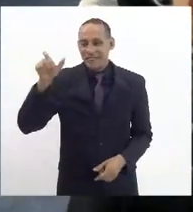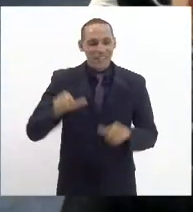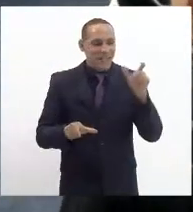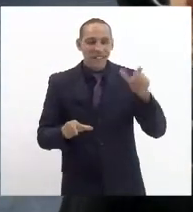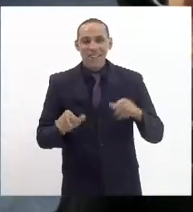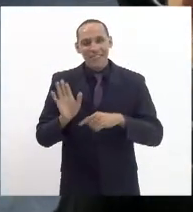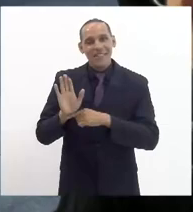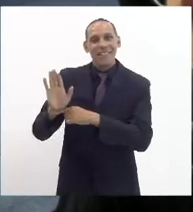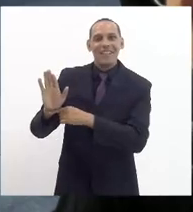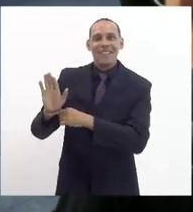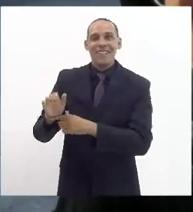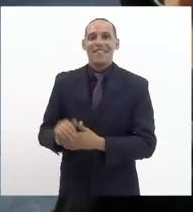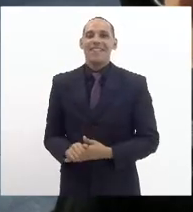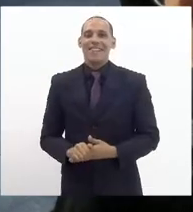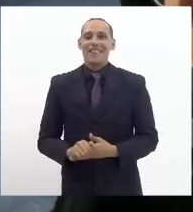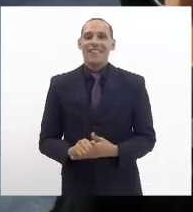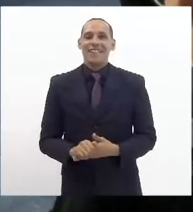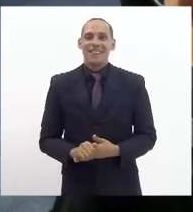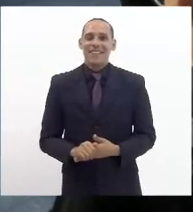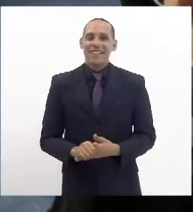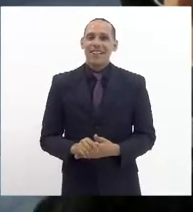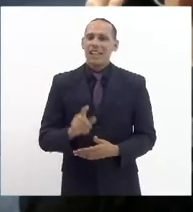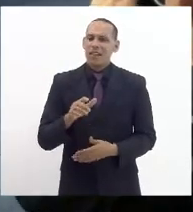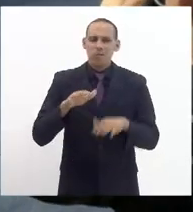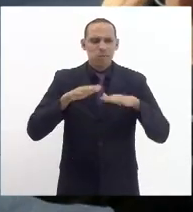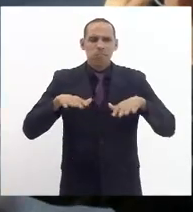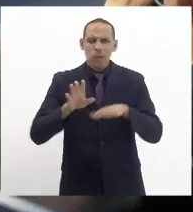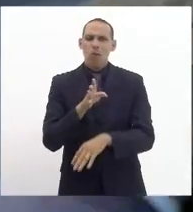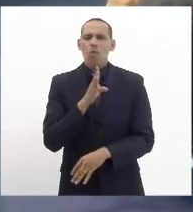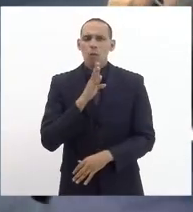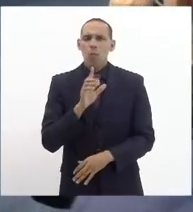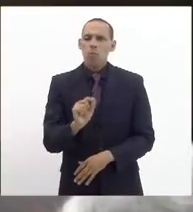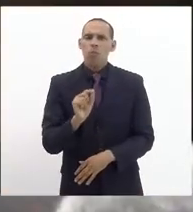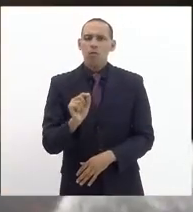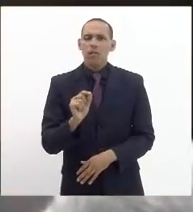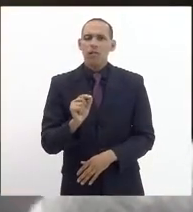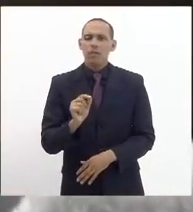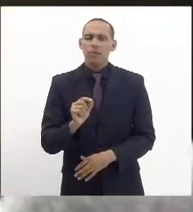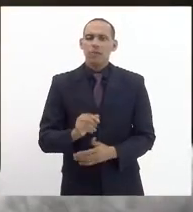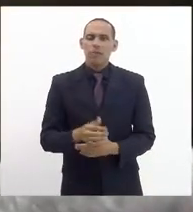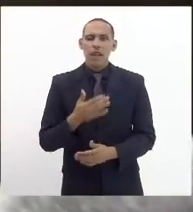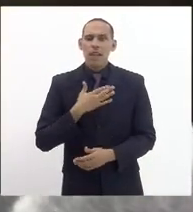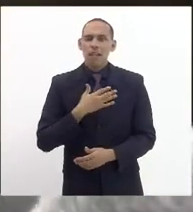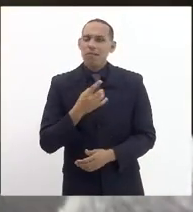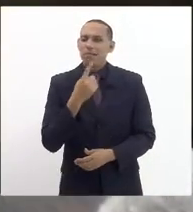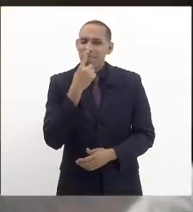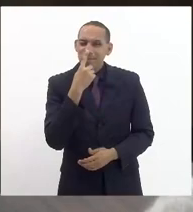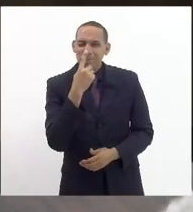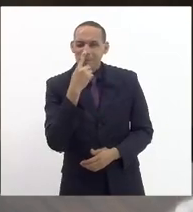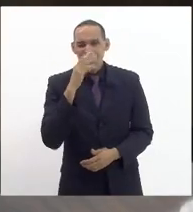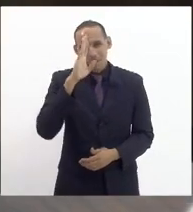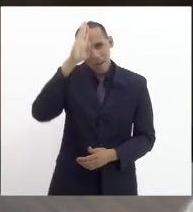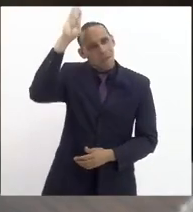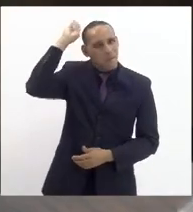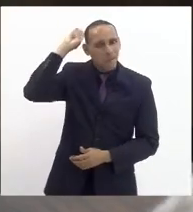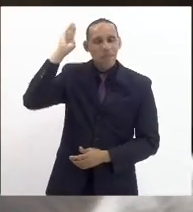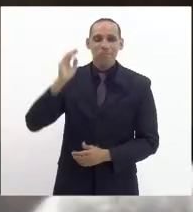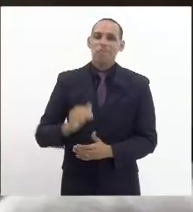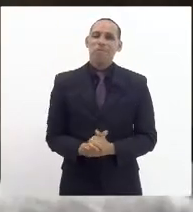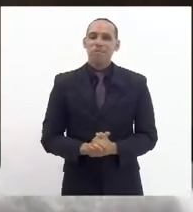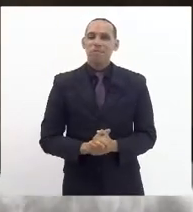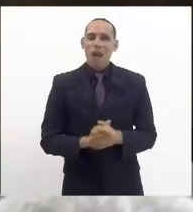todos conhecem aqui da minha imensa aproximação do Corpo de Bombeiros, né,